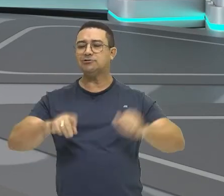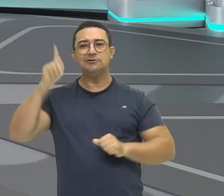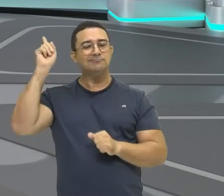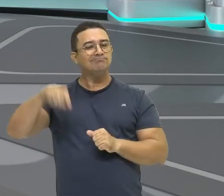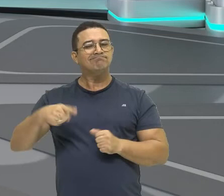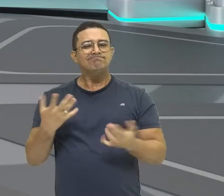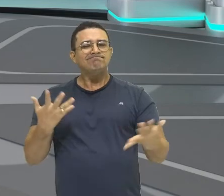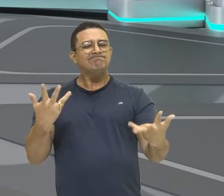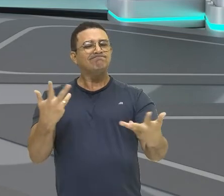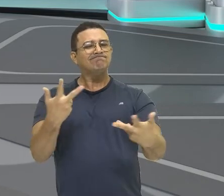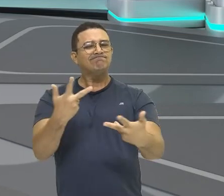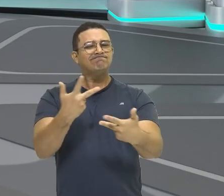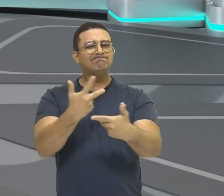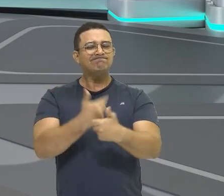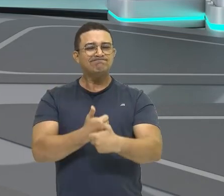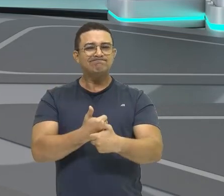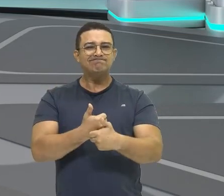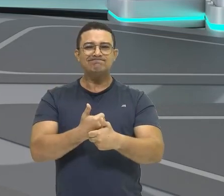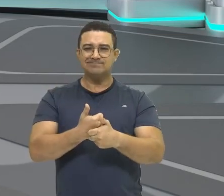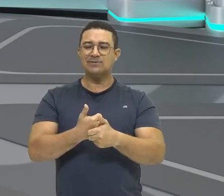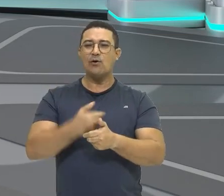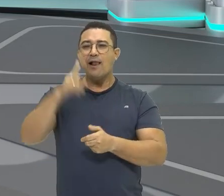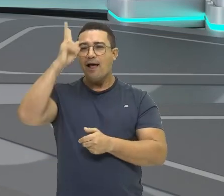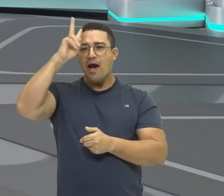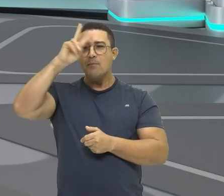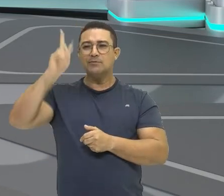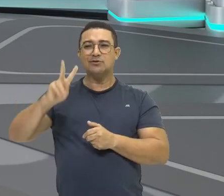Exatamente. Falamos lá nos primórdios, né?